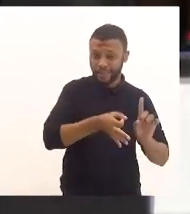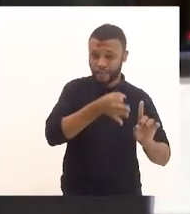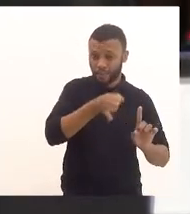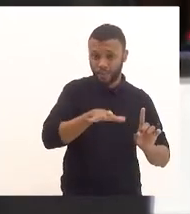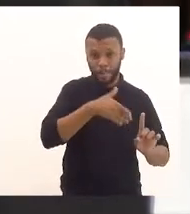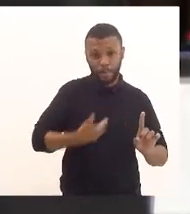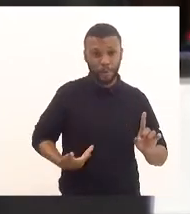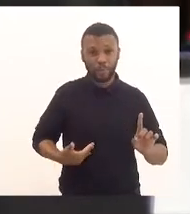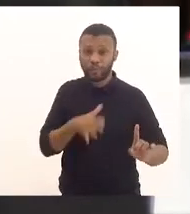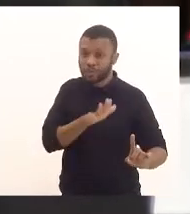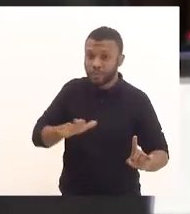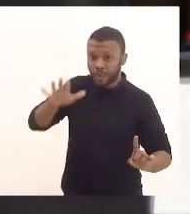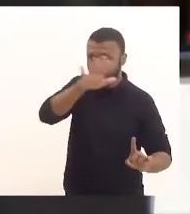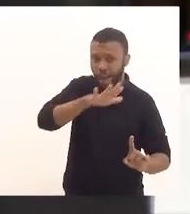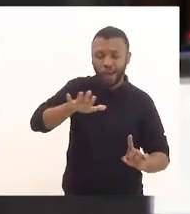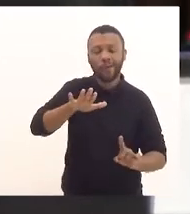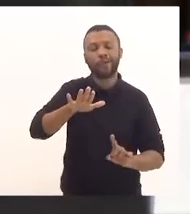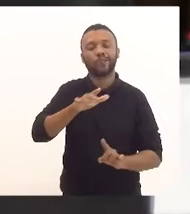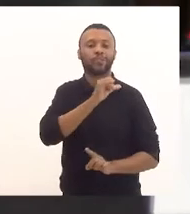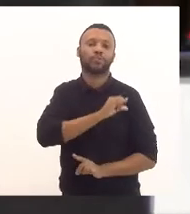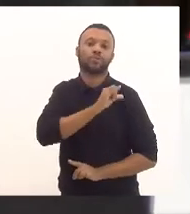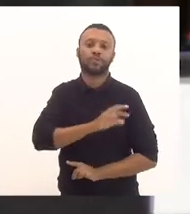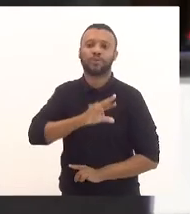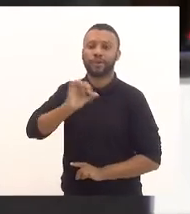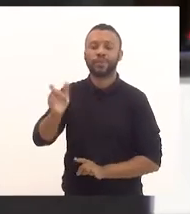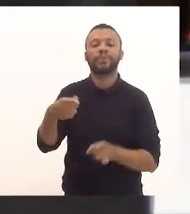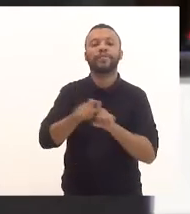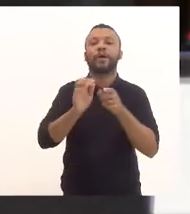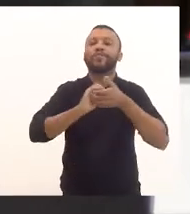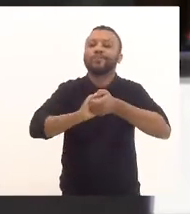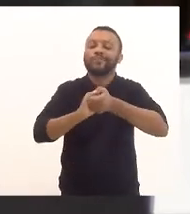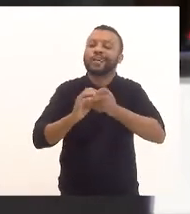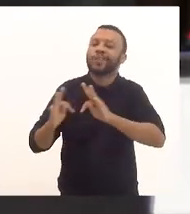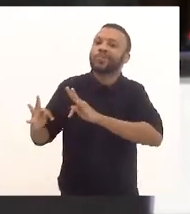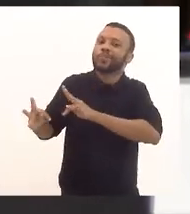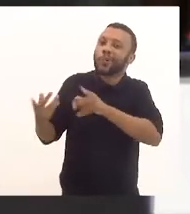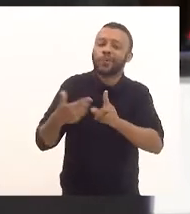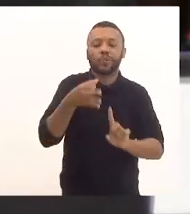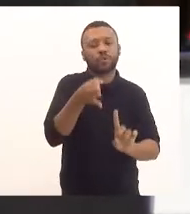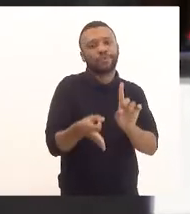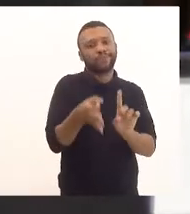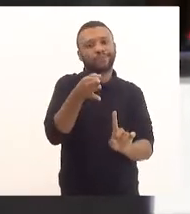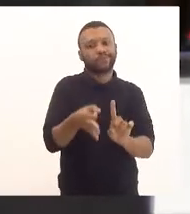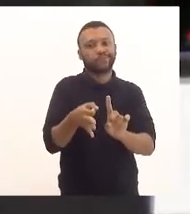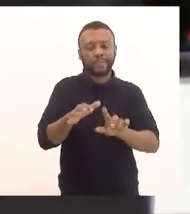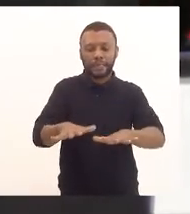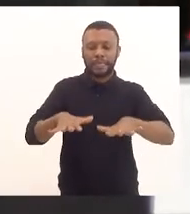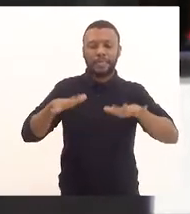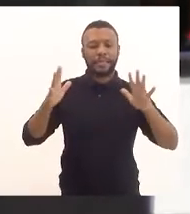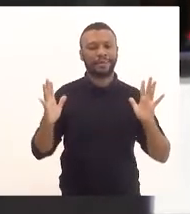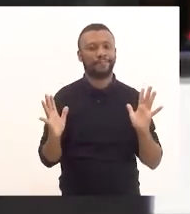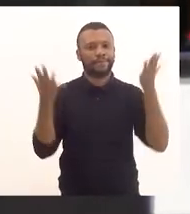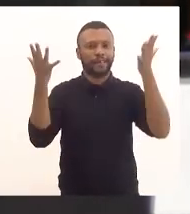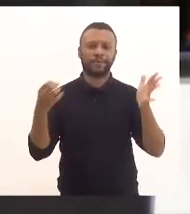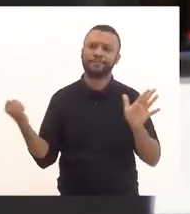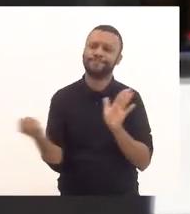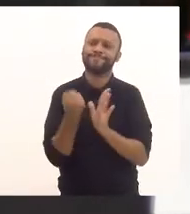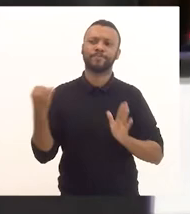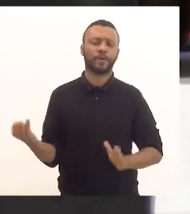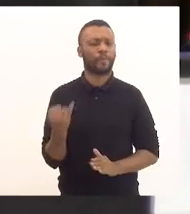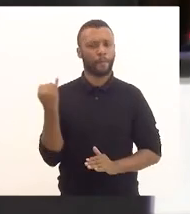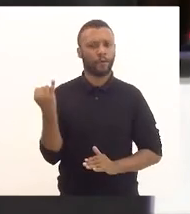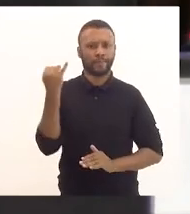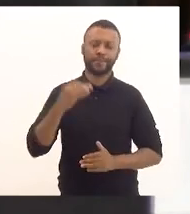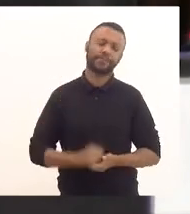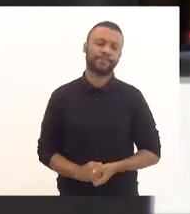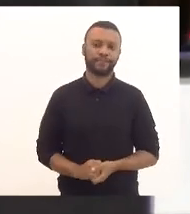nome de quem também comprimento todas as defensoras e defensores aqui presente da solidade tão importante é